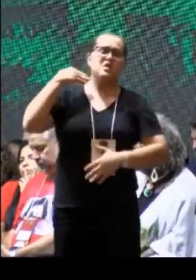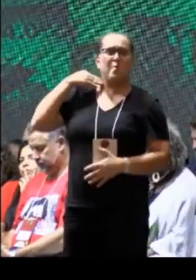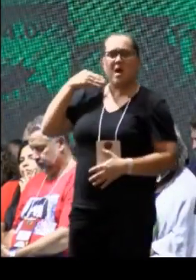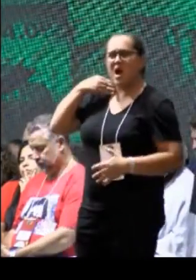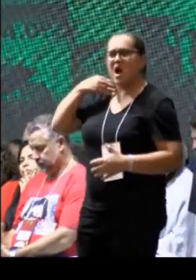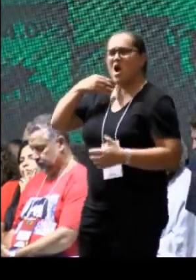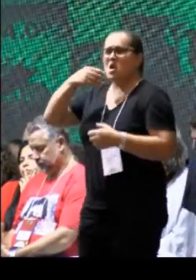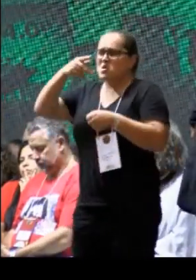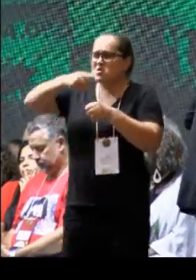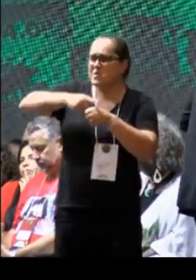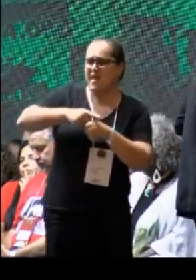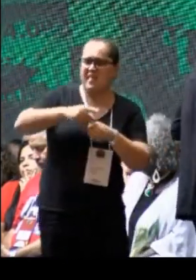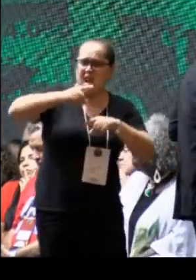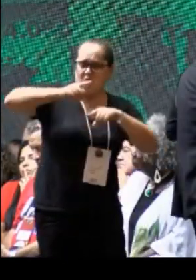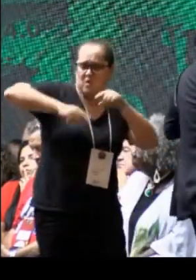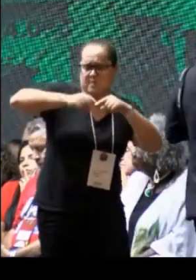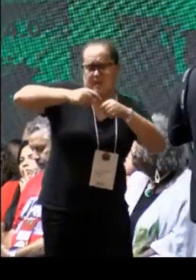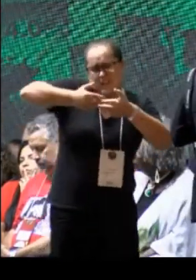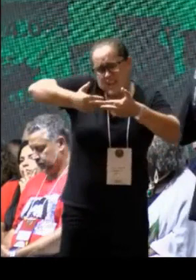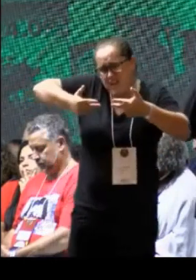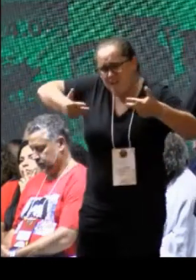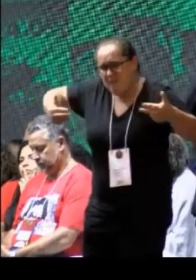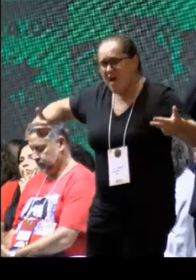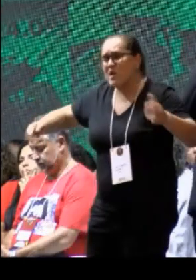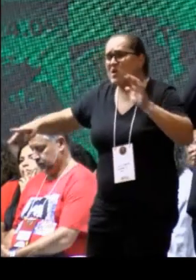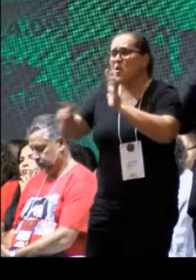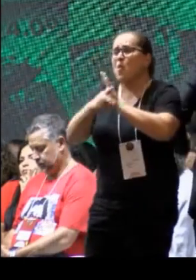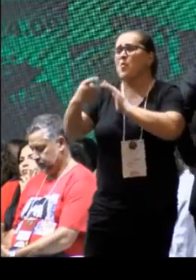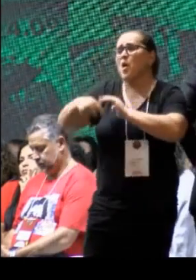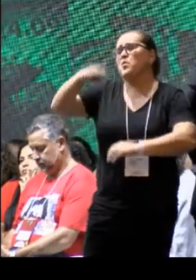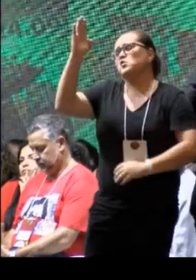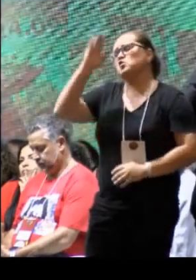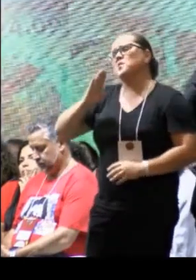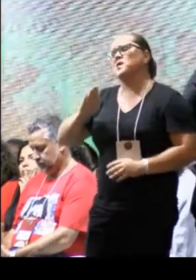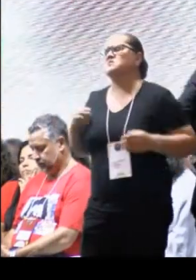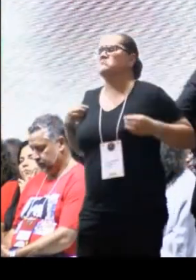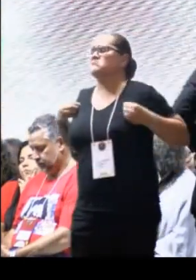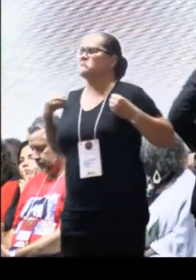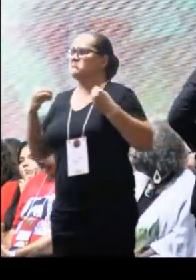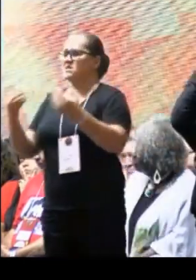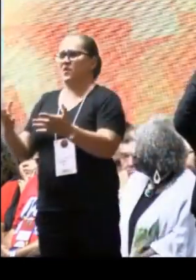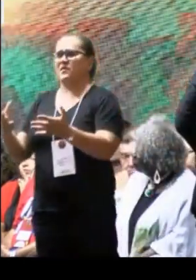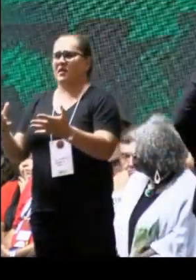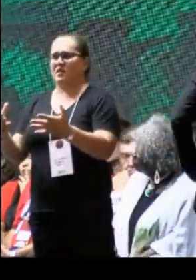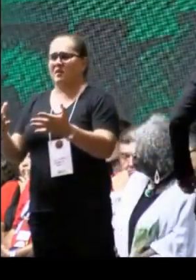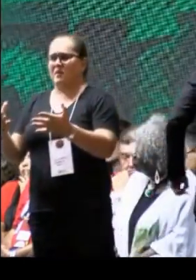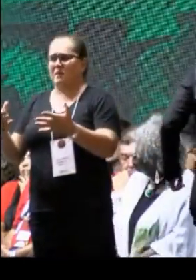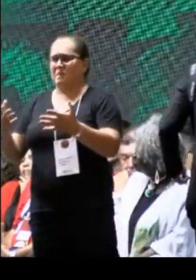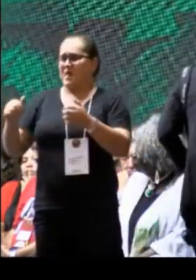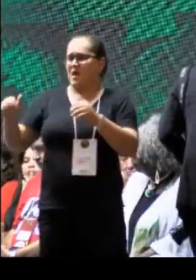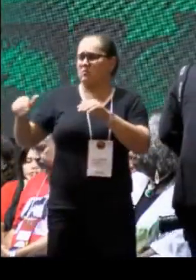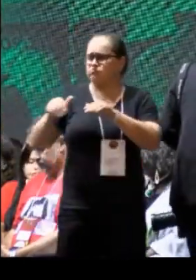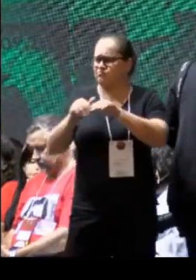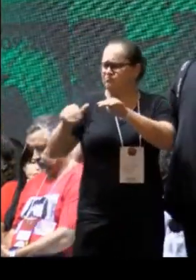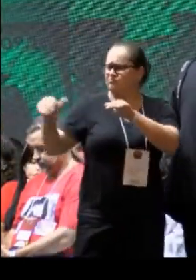petróleo, os minerais e o patrimônio que pertence ao povo brasileiro. Trair a soberania é o maior crime